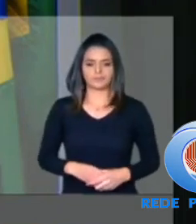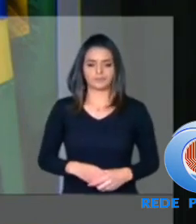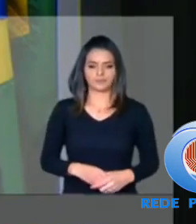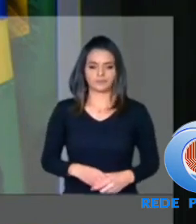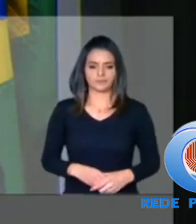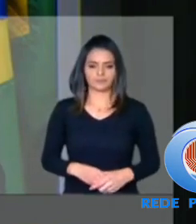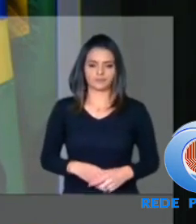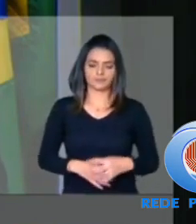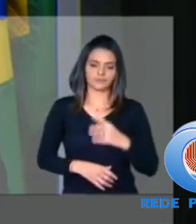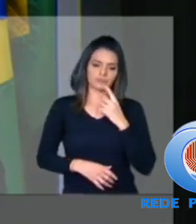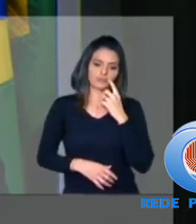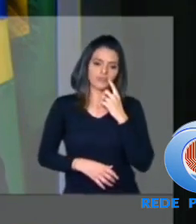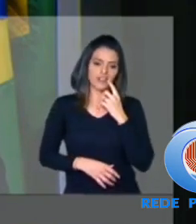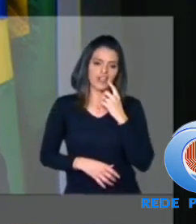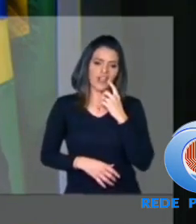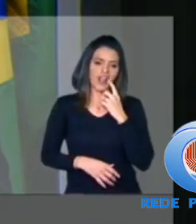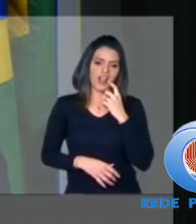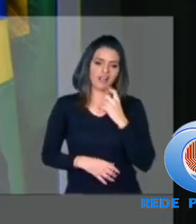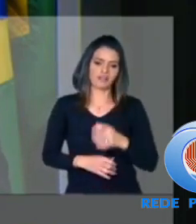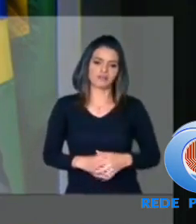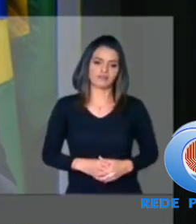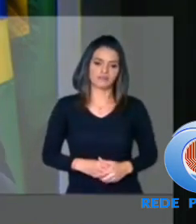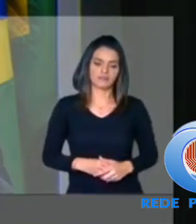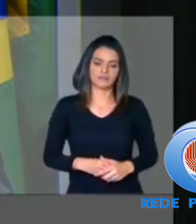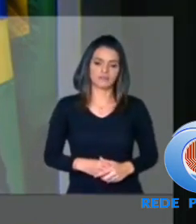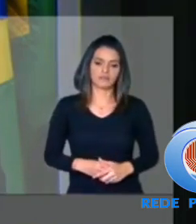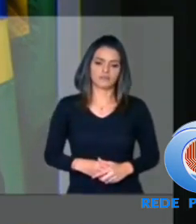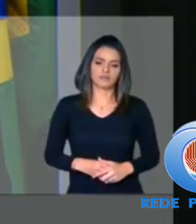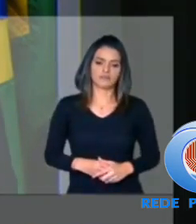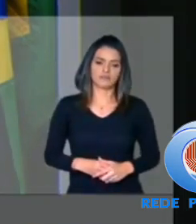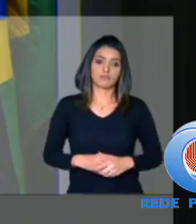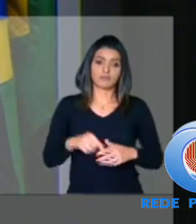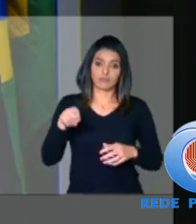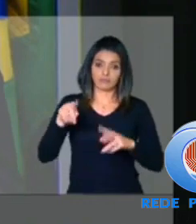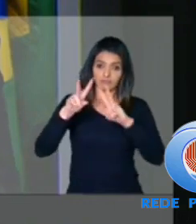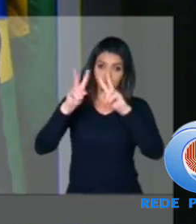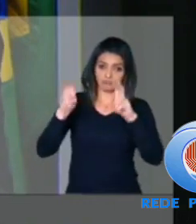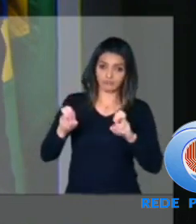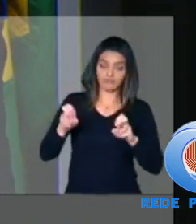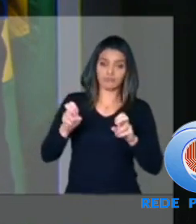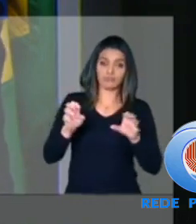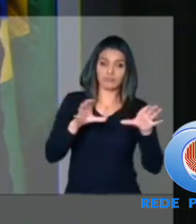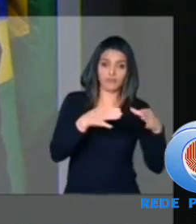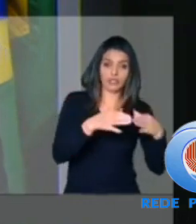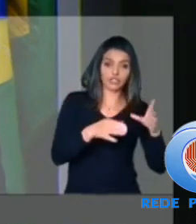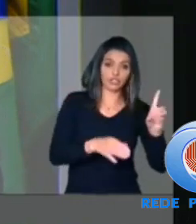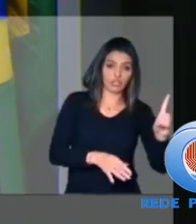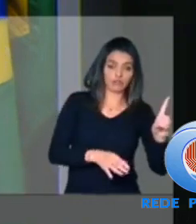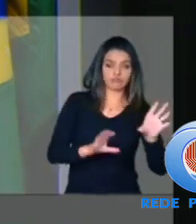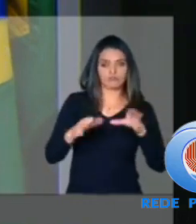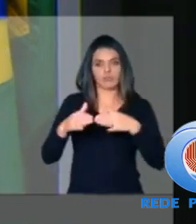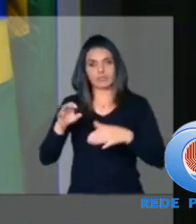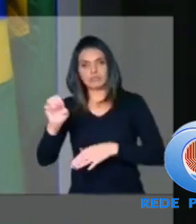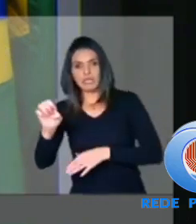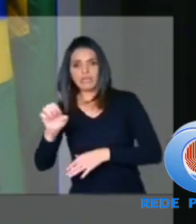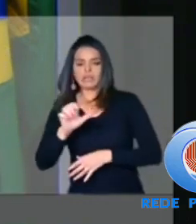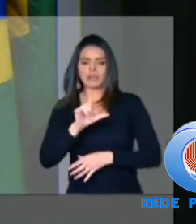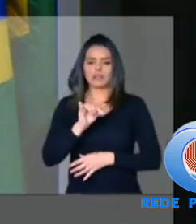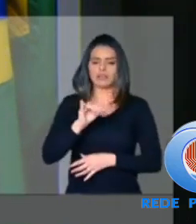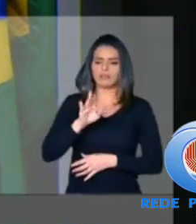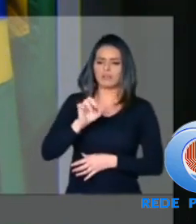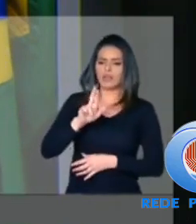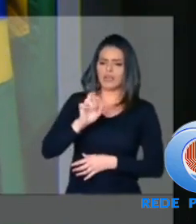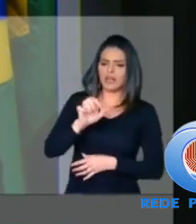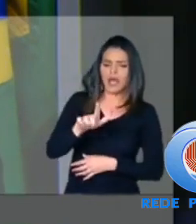essa matéria deveria ser não um tema de direita ou de esquerda, de liberais ou não. Por